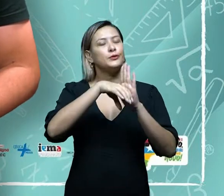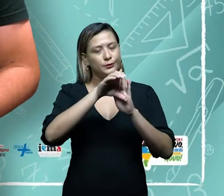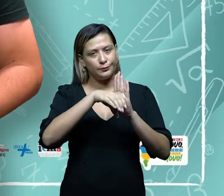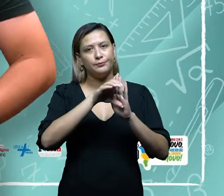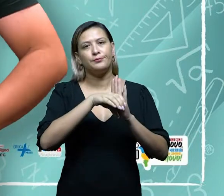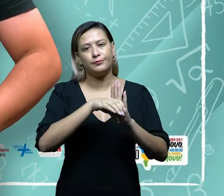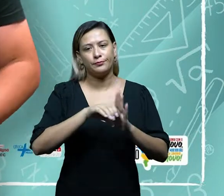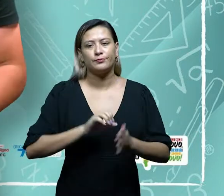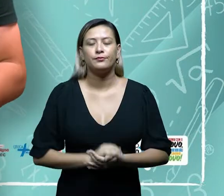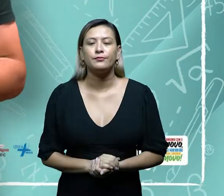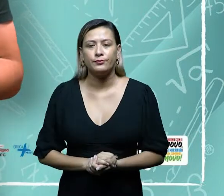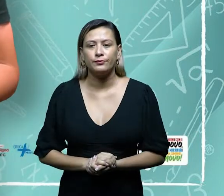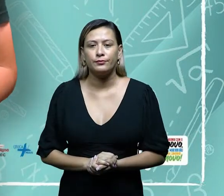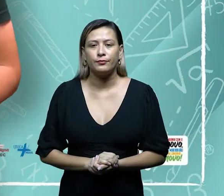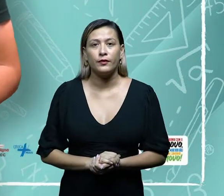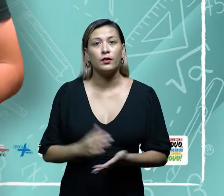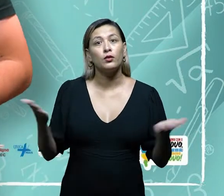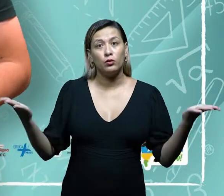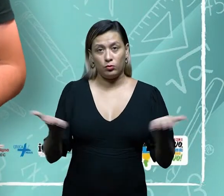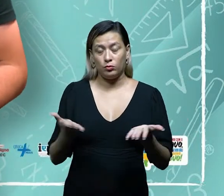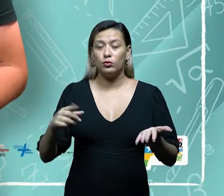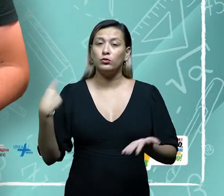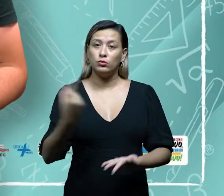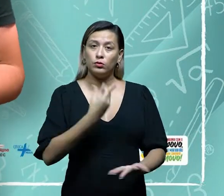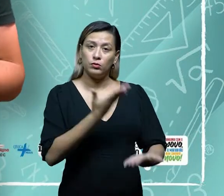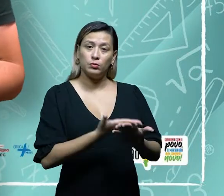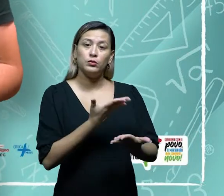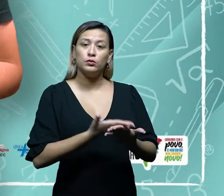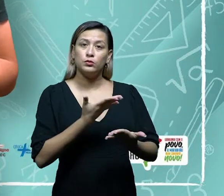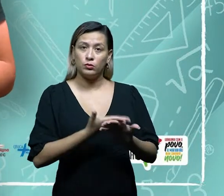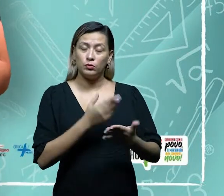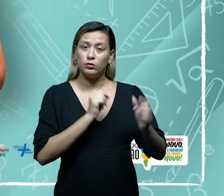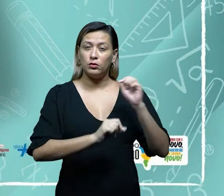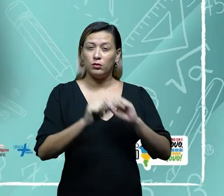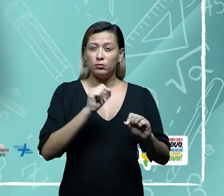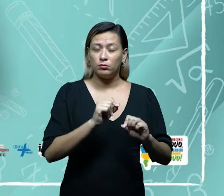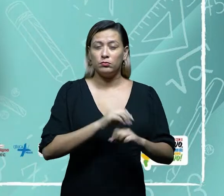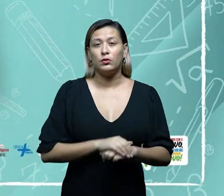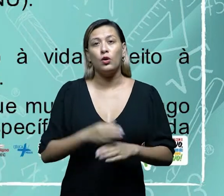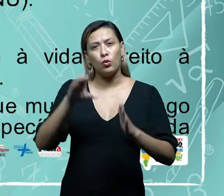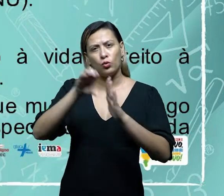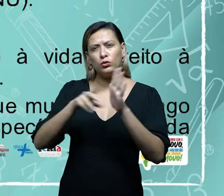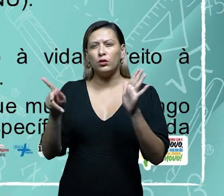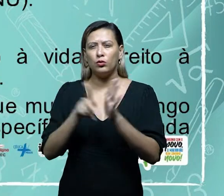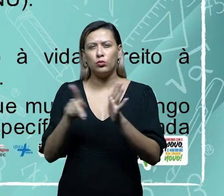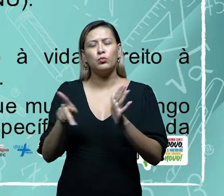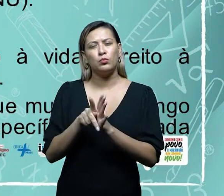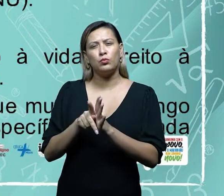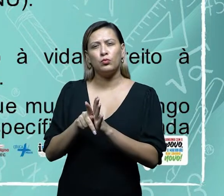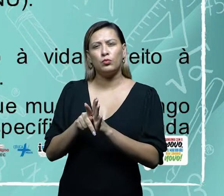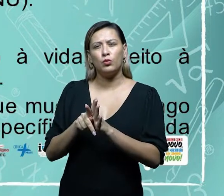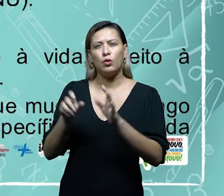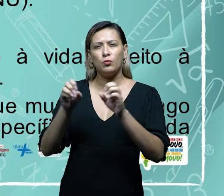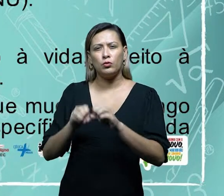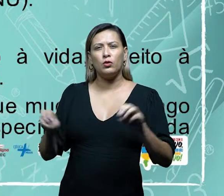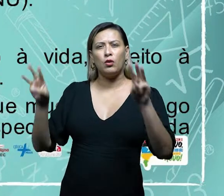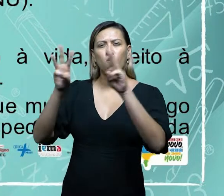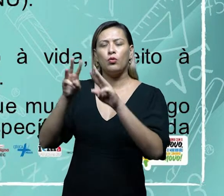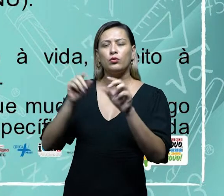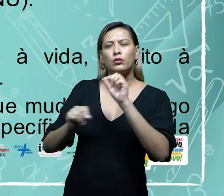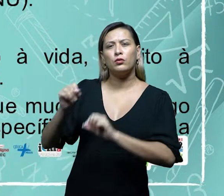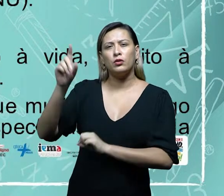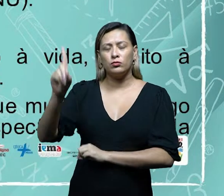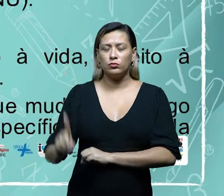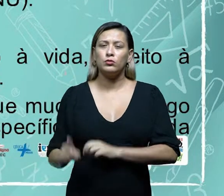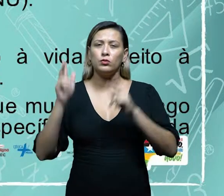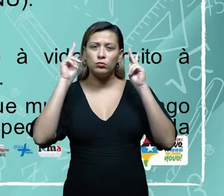E o conceito que a gente vai trabalhar aqui nas nossas aulas é o conceito dado justamente pela ONU, onde diz que os direitos humanos são